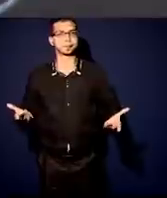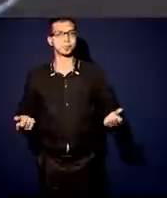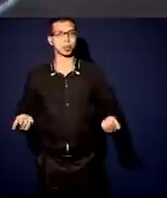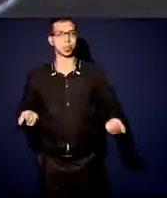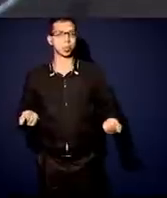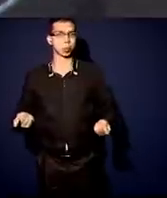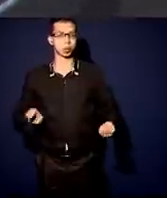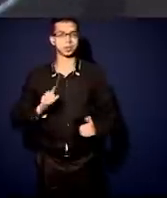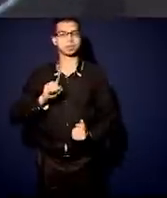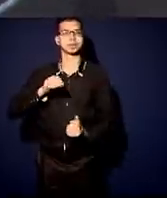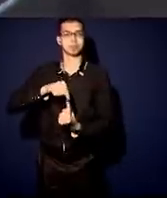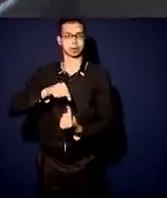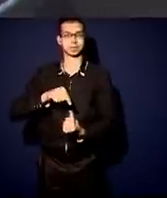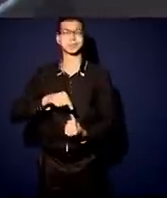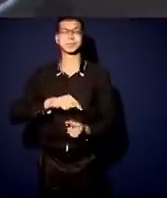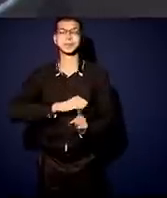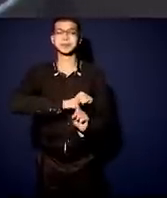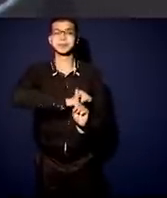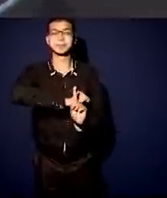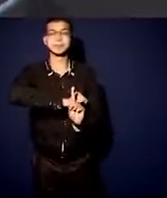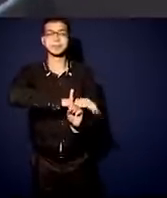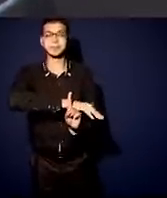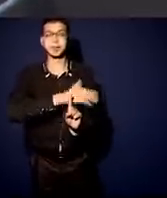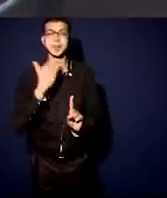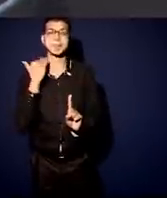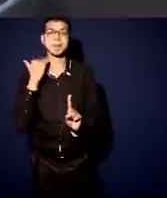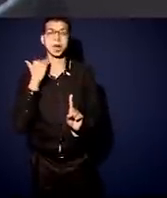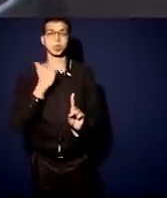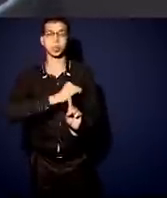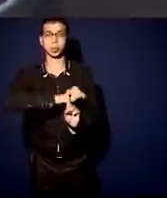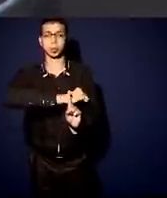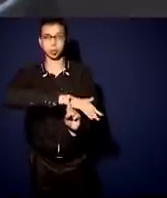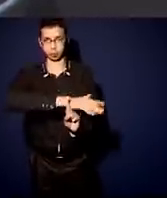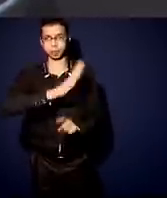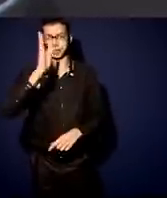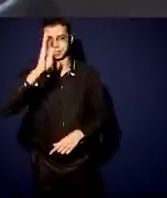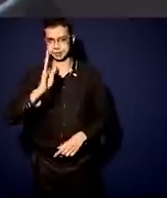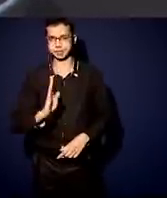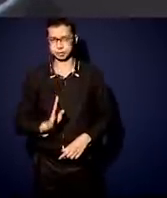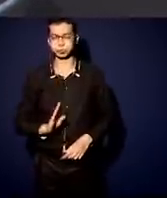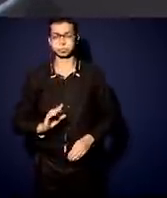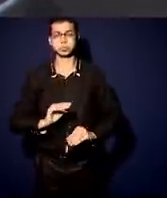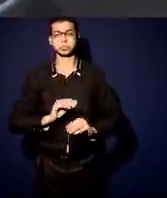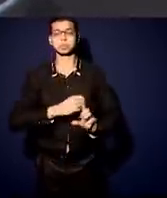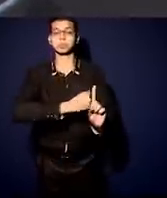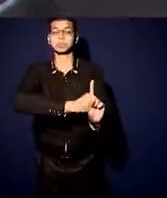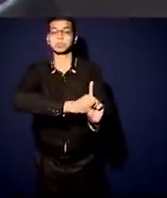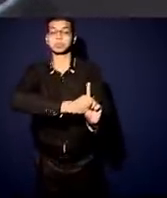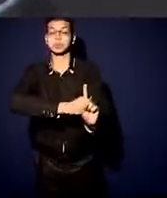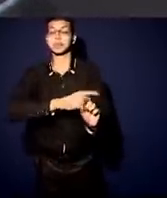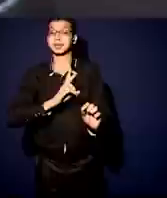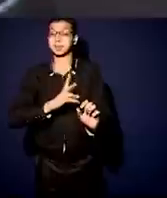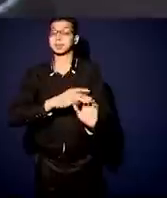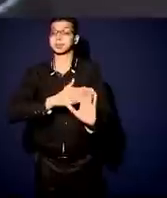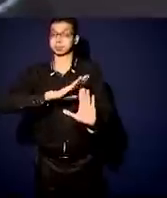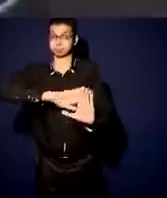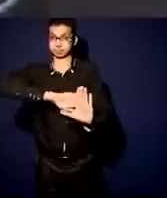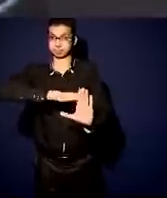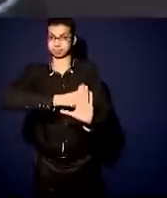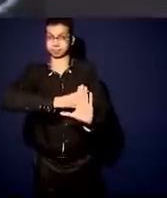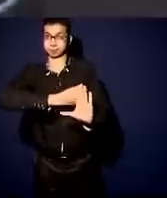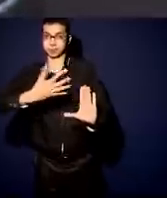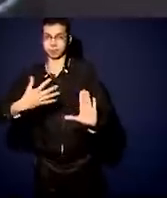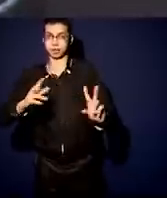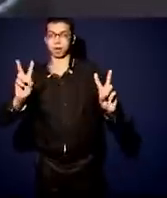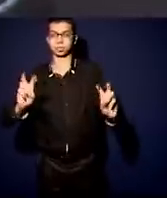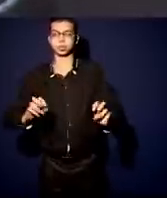Brasil tem sido mais explícito desde dos últimos das últimas reuniões do ano passado dizendo que olha